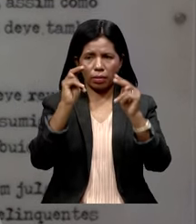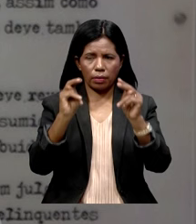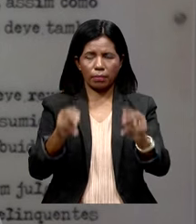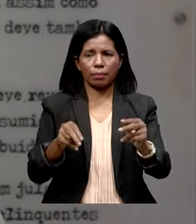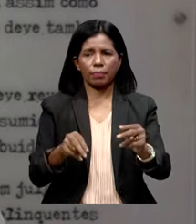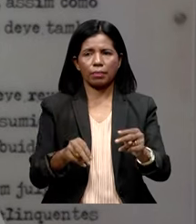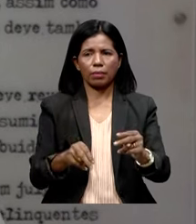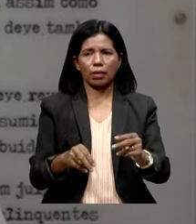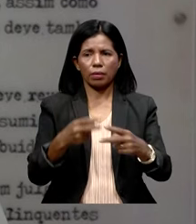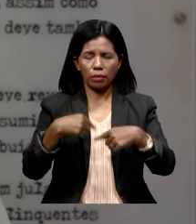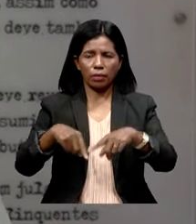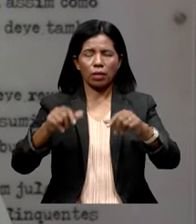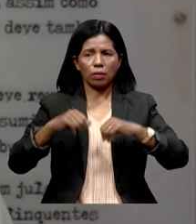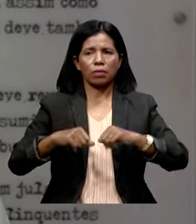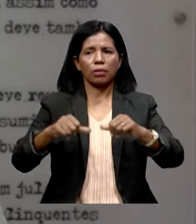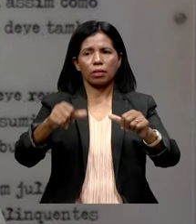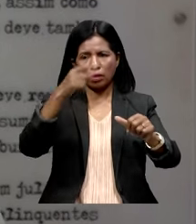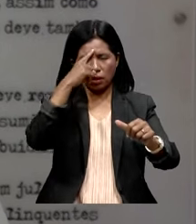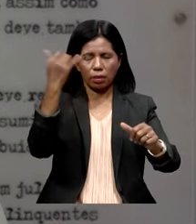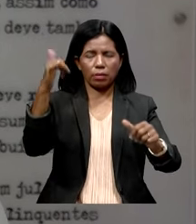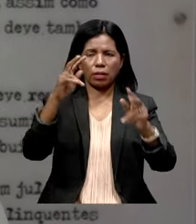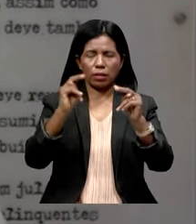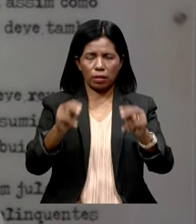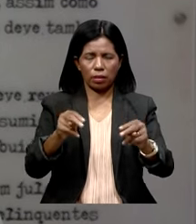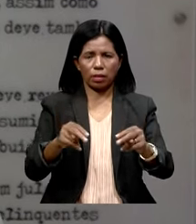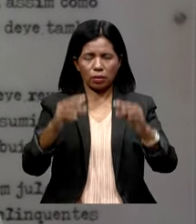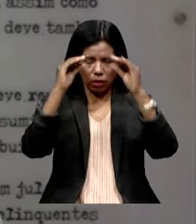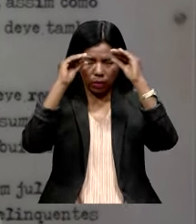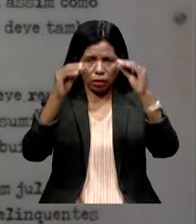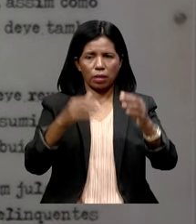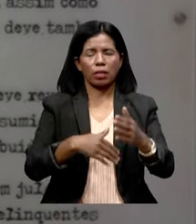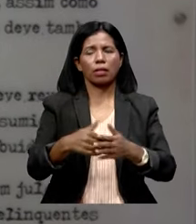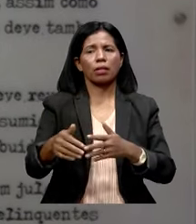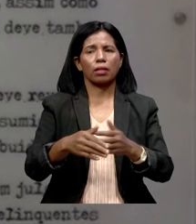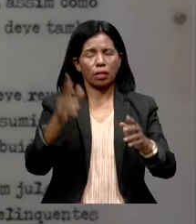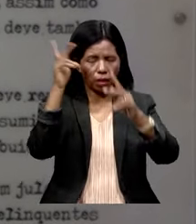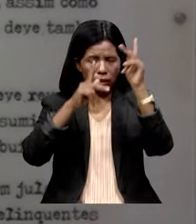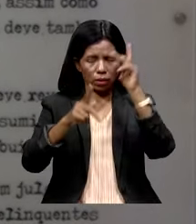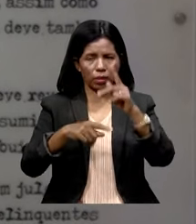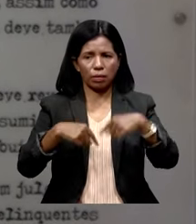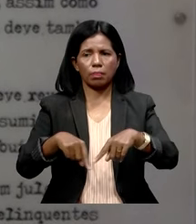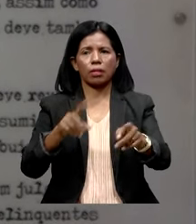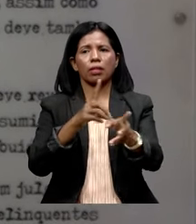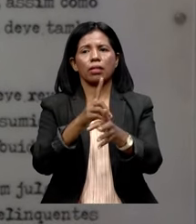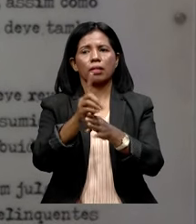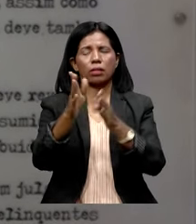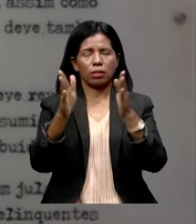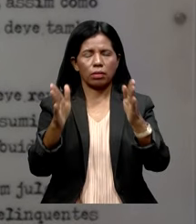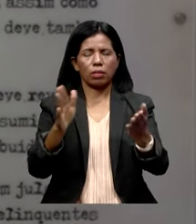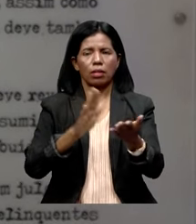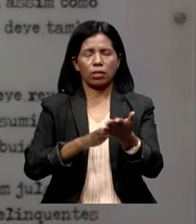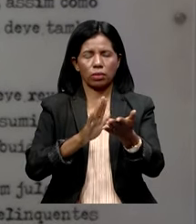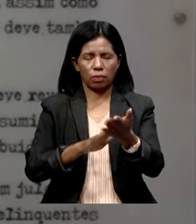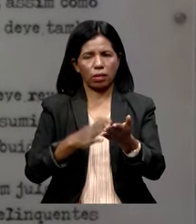belo e fila atu belo continua tam ba sa necessidade idane depende ba ne caso sir ne depende ona ba diretor